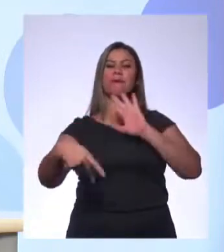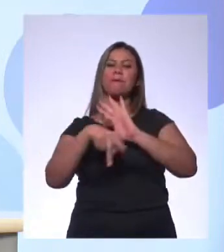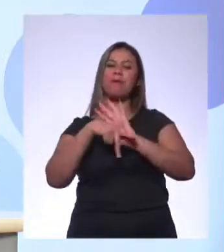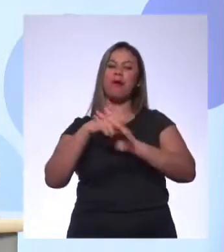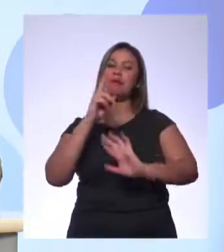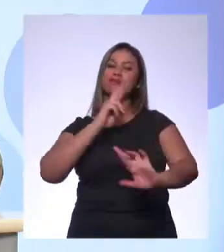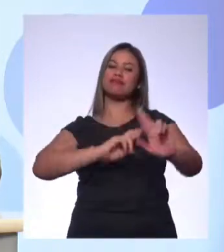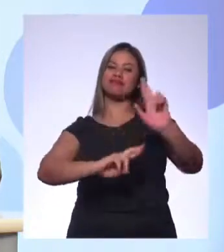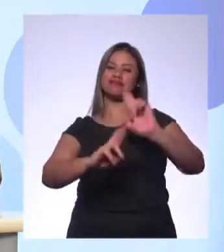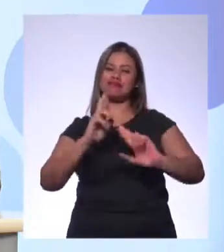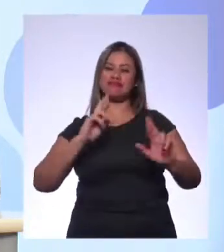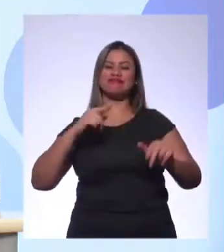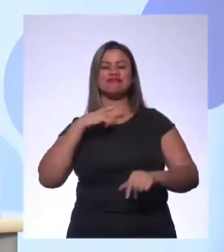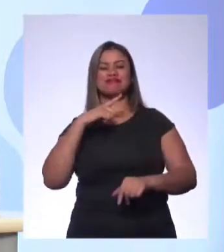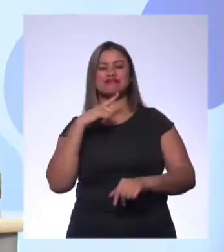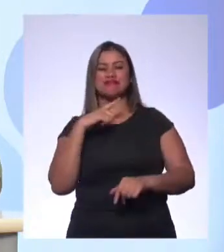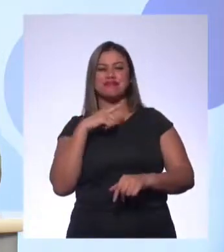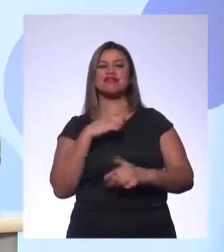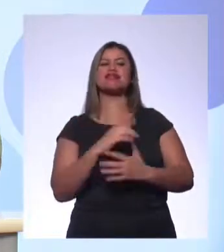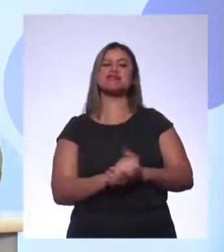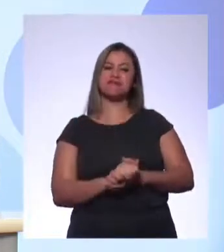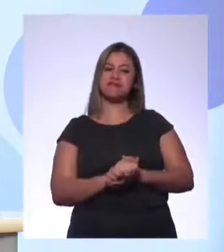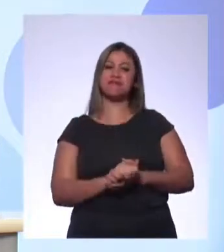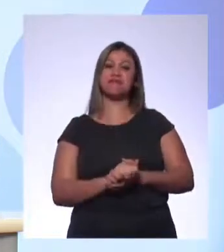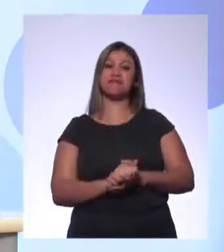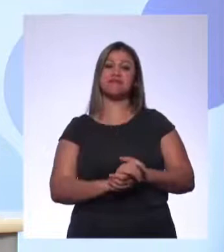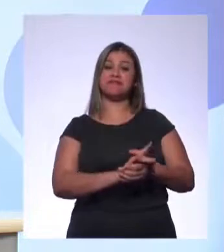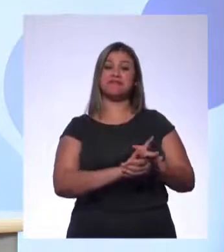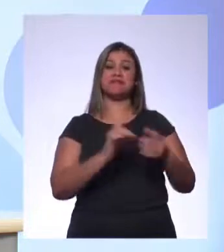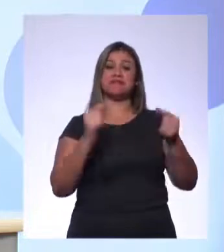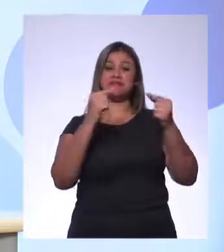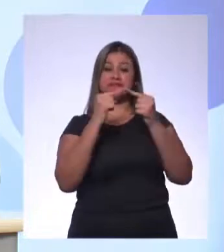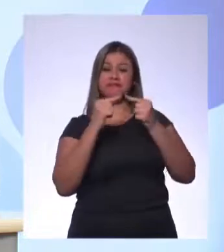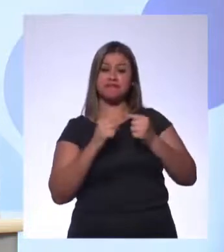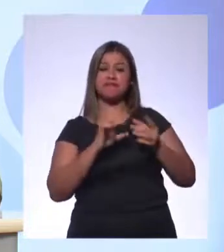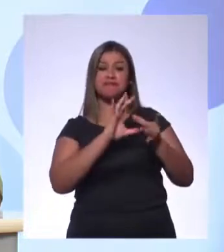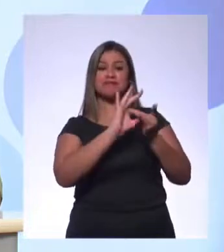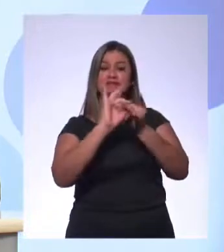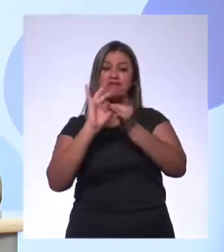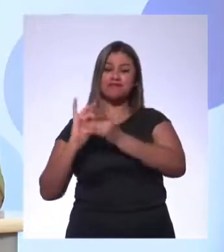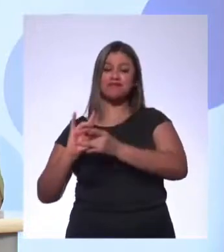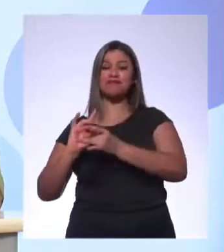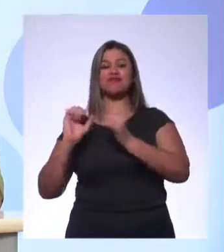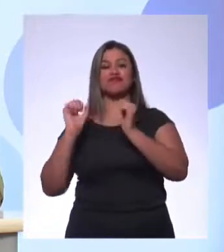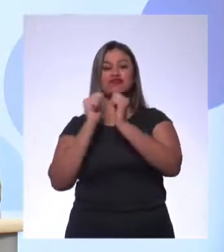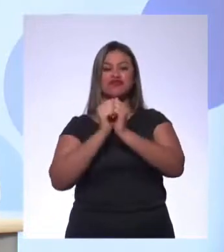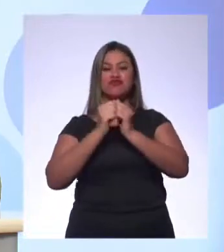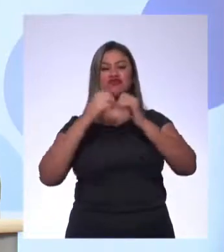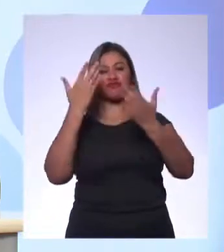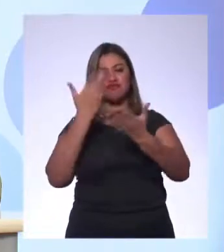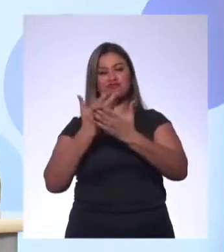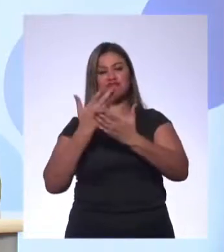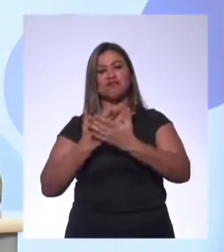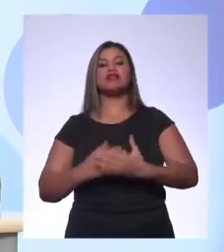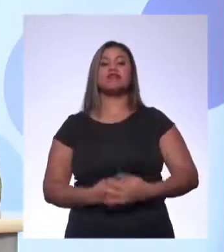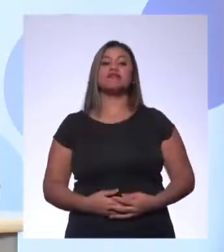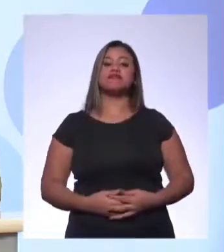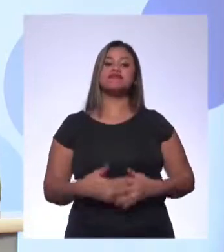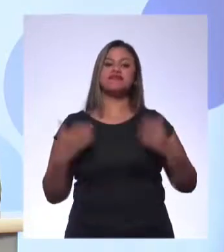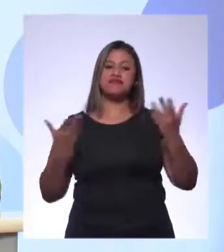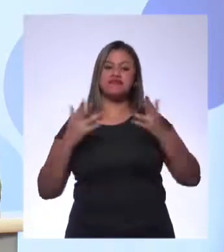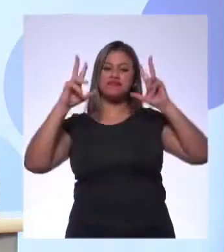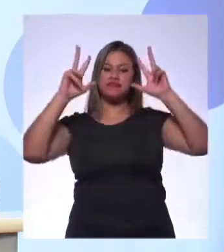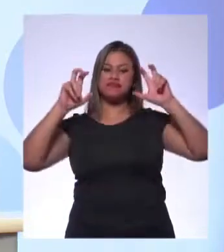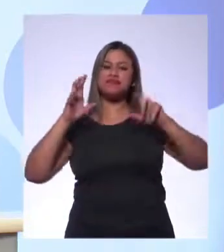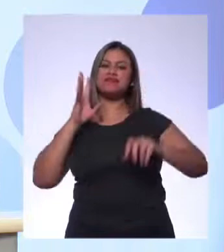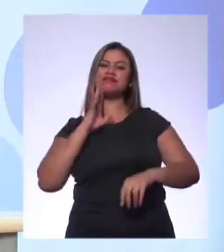que eles estão nos trazendo e aí contextualizarmos junto com vocês. O tema de hoje é um tema bem